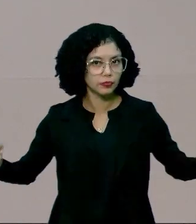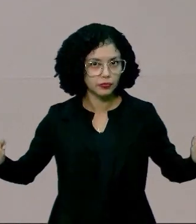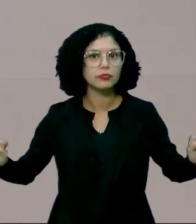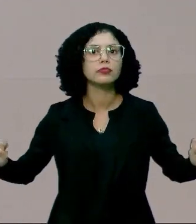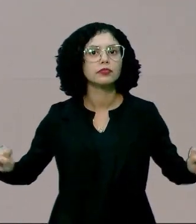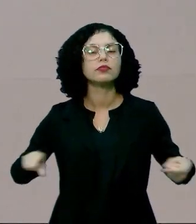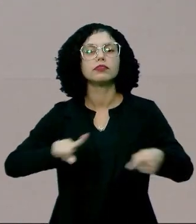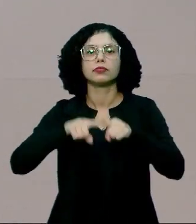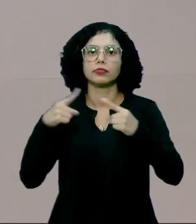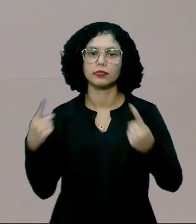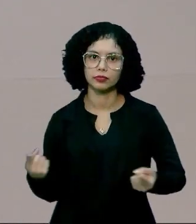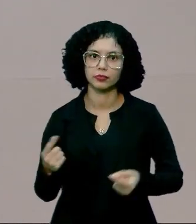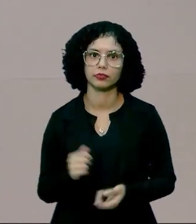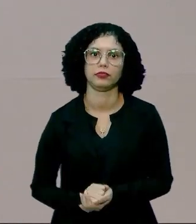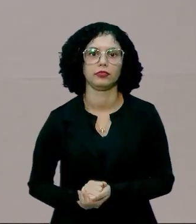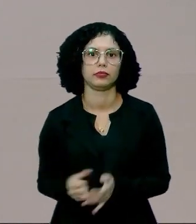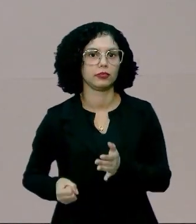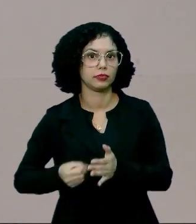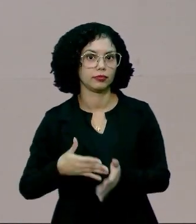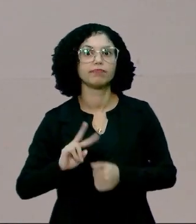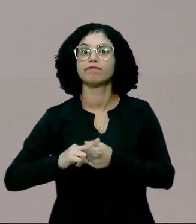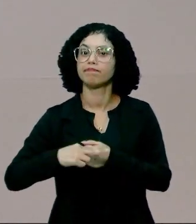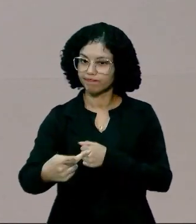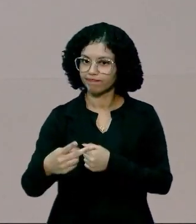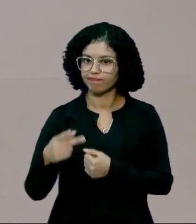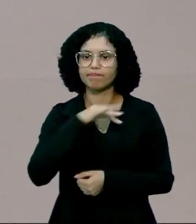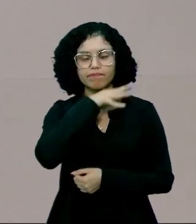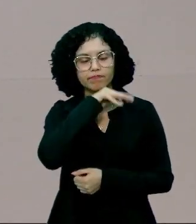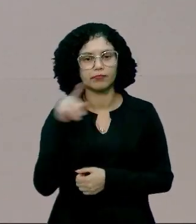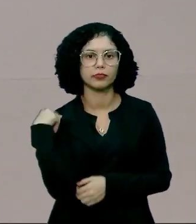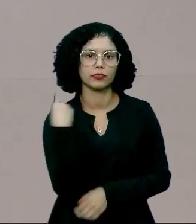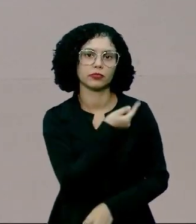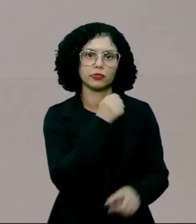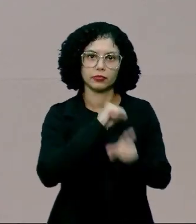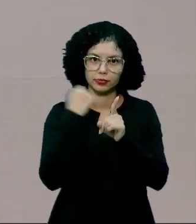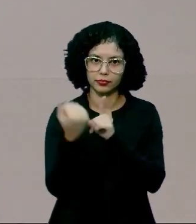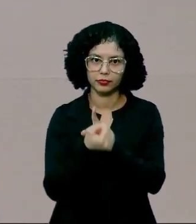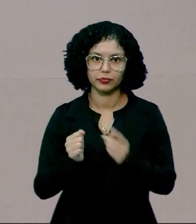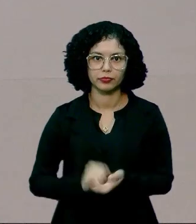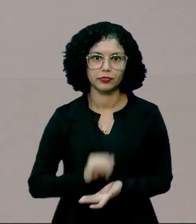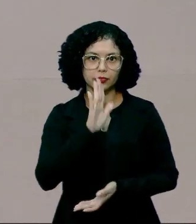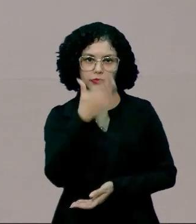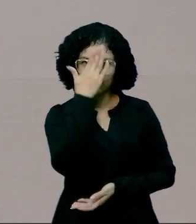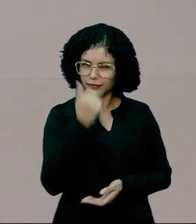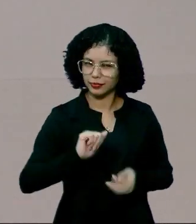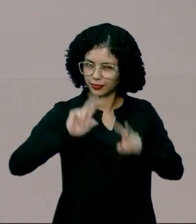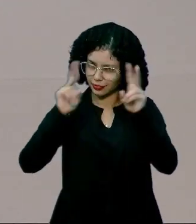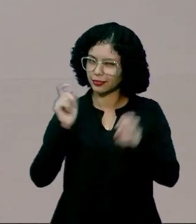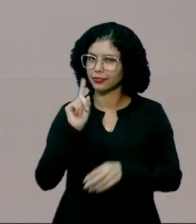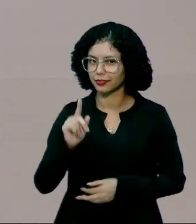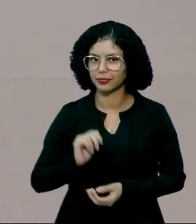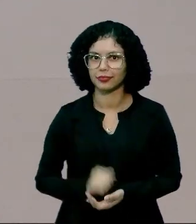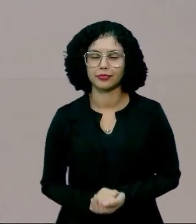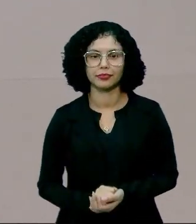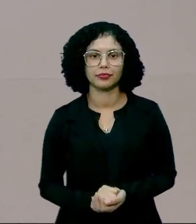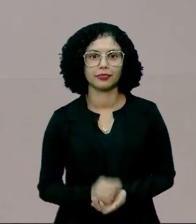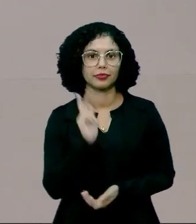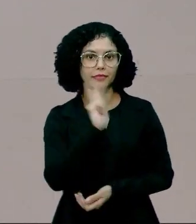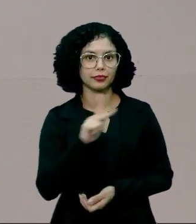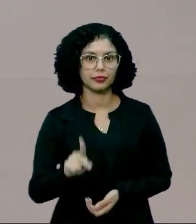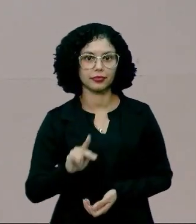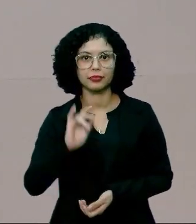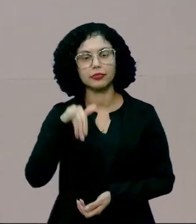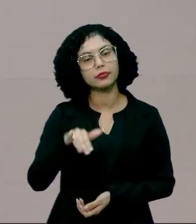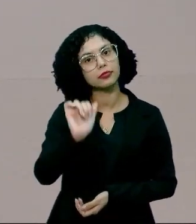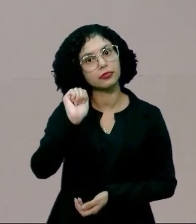abolida, mas deixou muitas consequências ruins para a nossa sociedade. Já sabe qual é o tema, né? Eu sou a